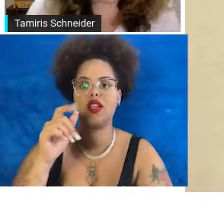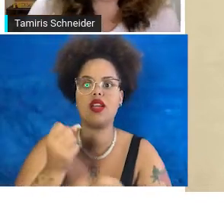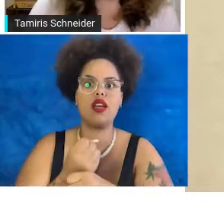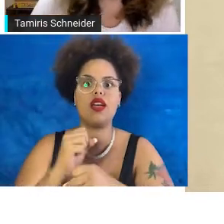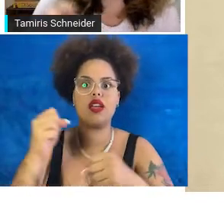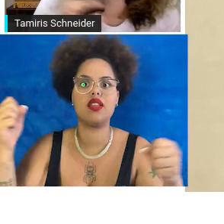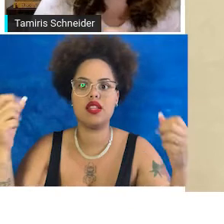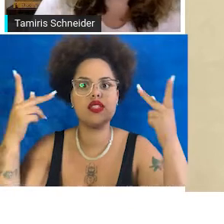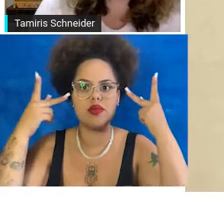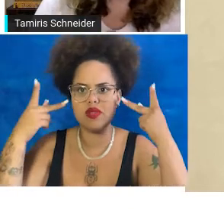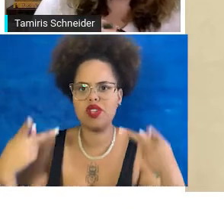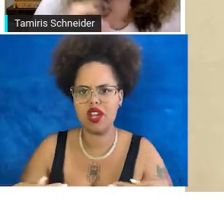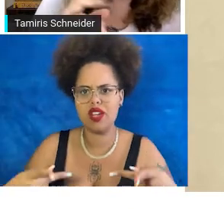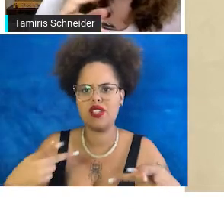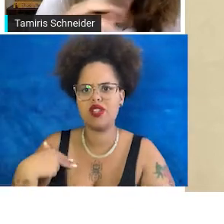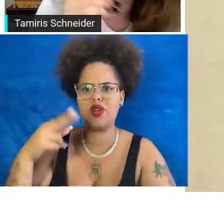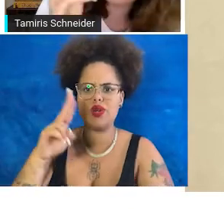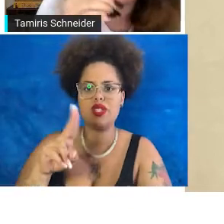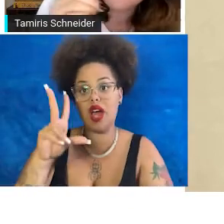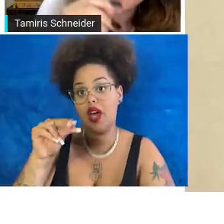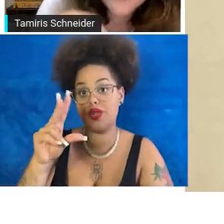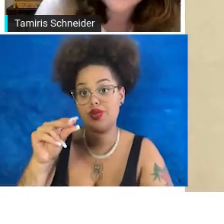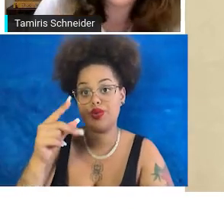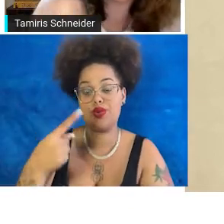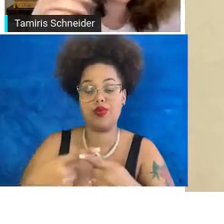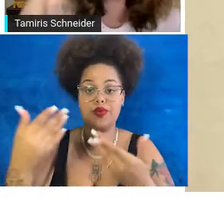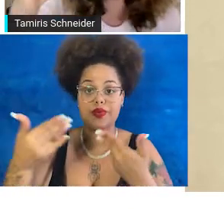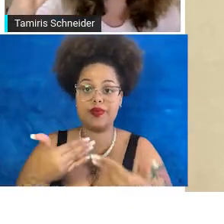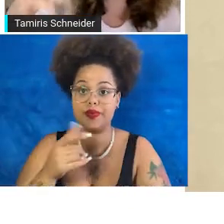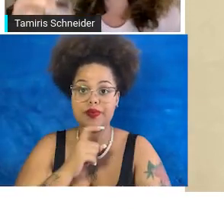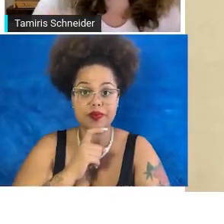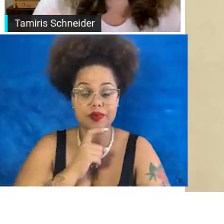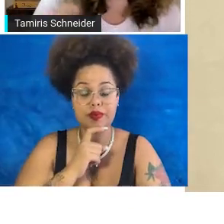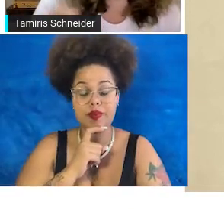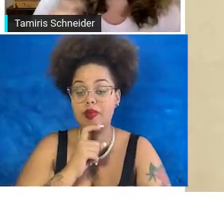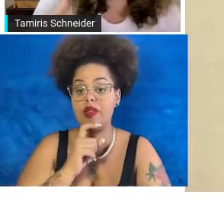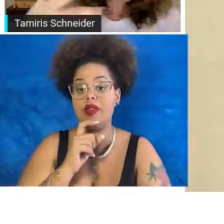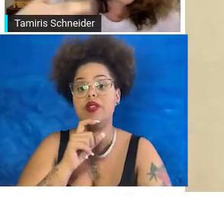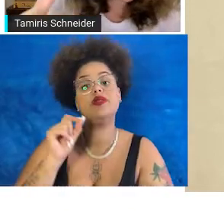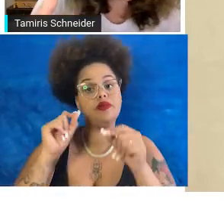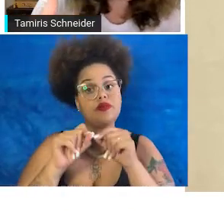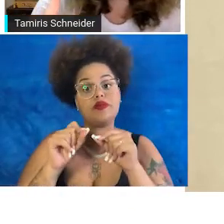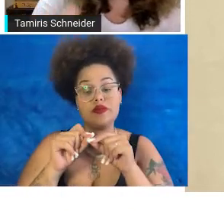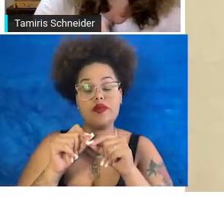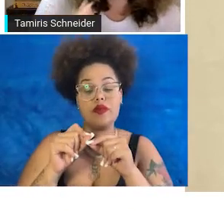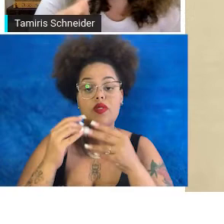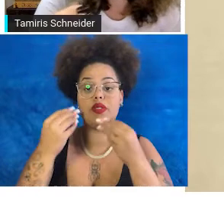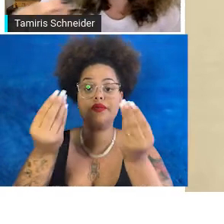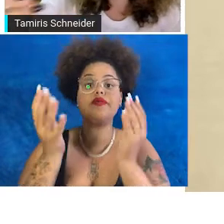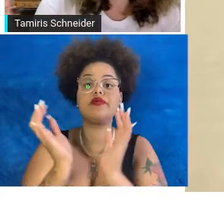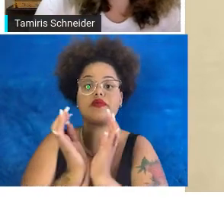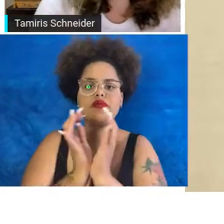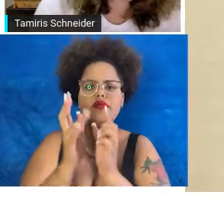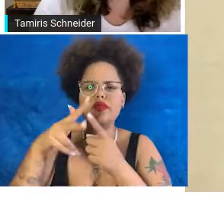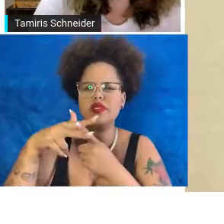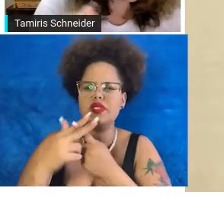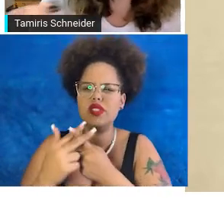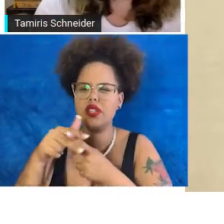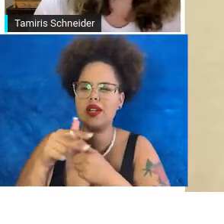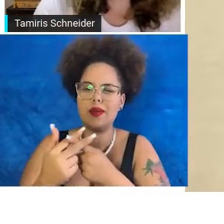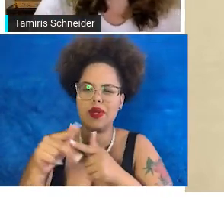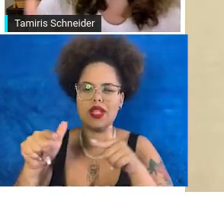do personagem. Ah, eu usei o azul porque vinha a frieza. Faz isso. Dá para sua equipe ferramentas para